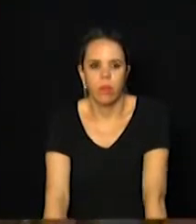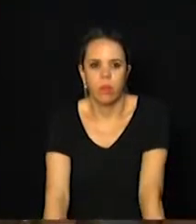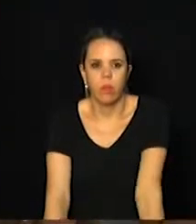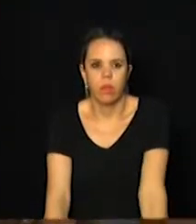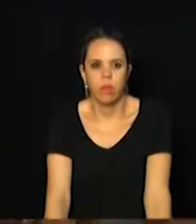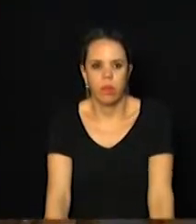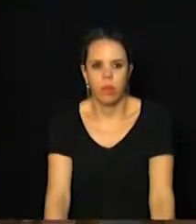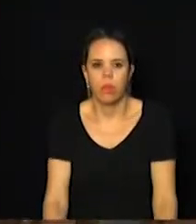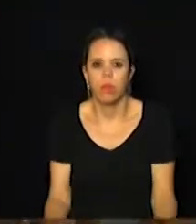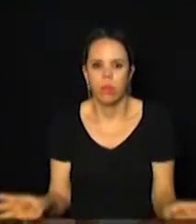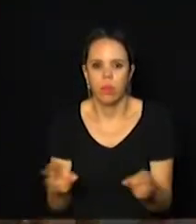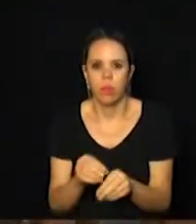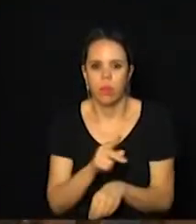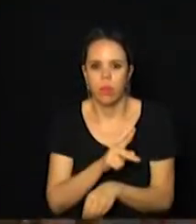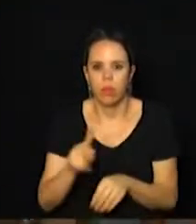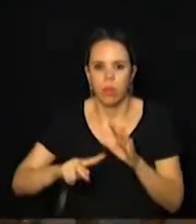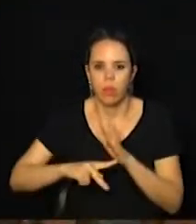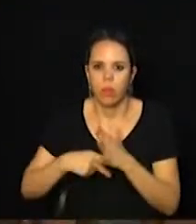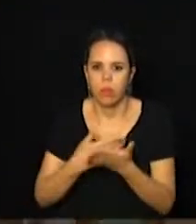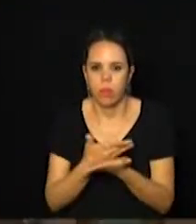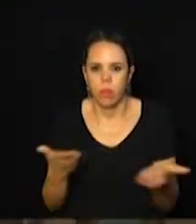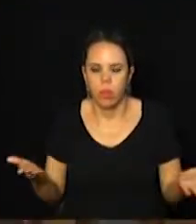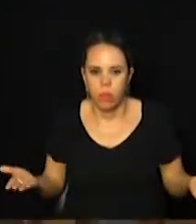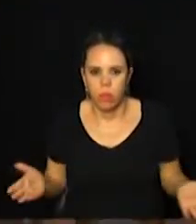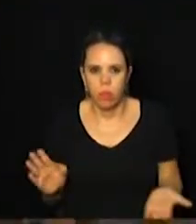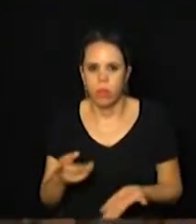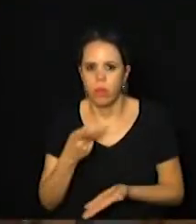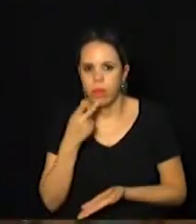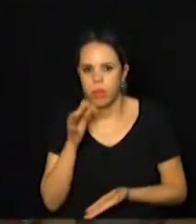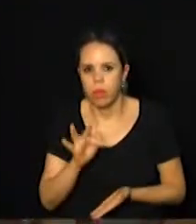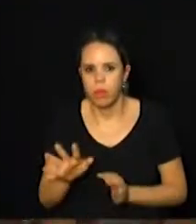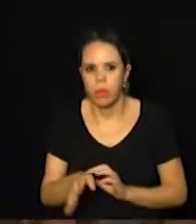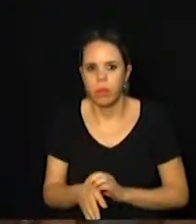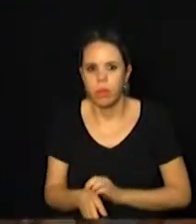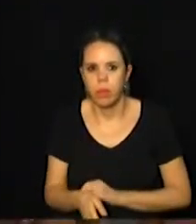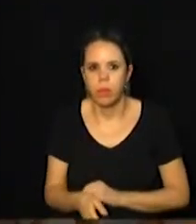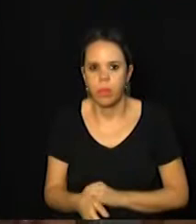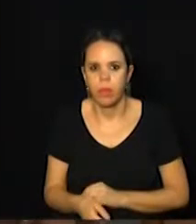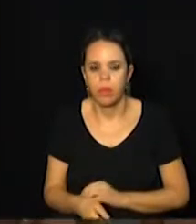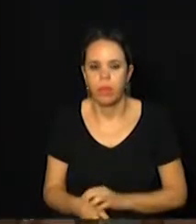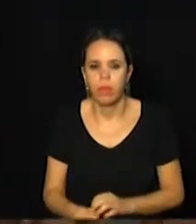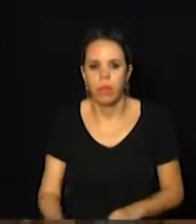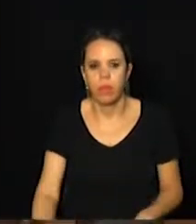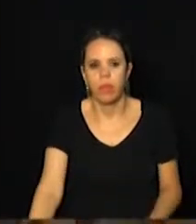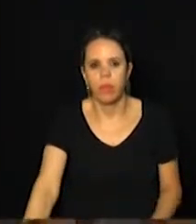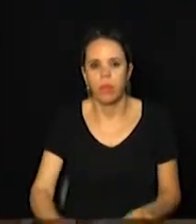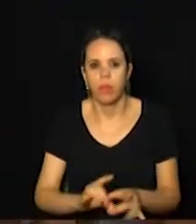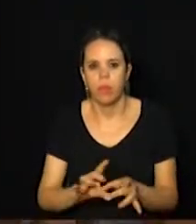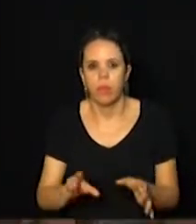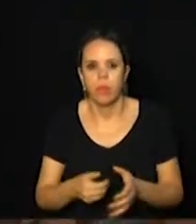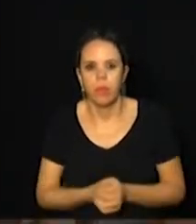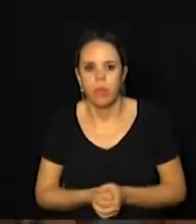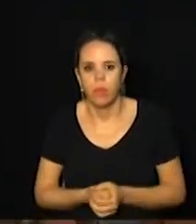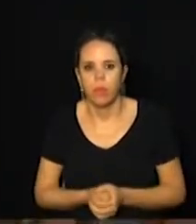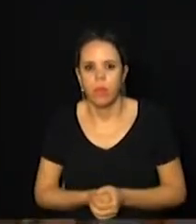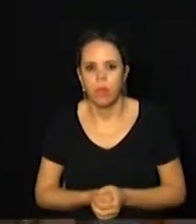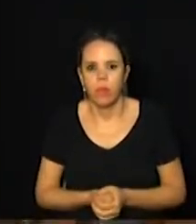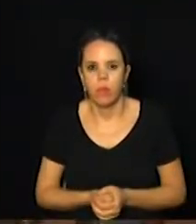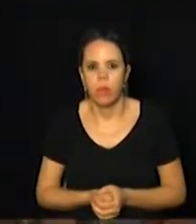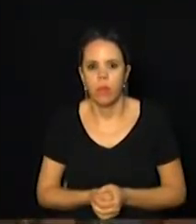a fala dos presidentes de Sindicato do Federação tá bom Com Vontade pó e